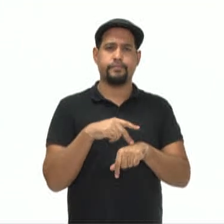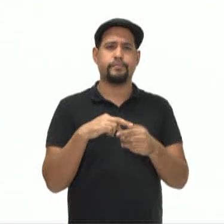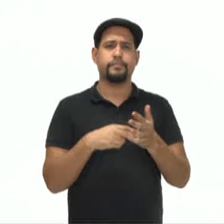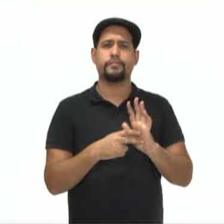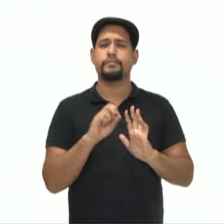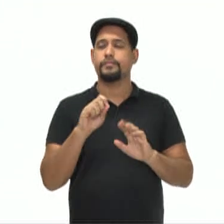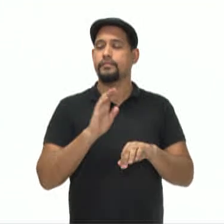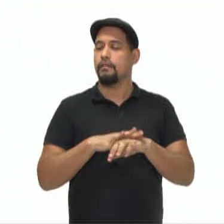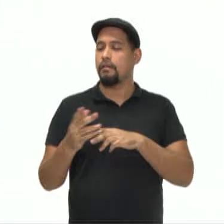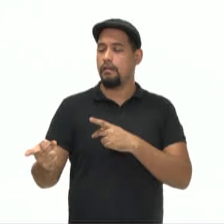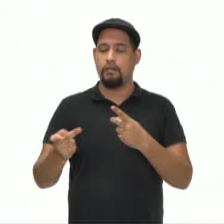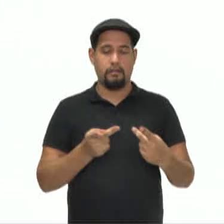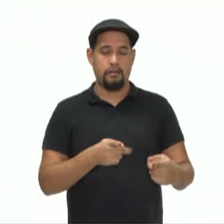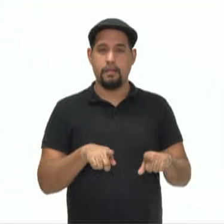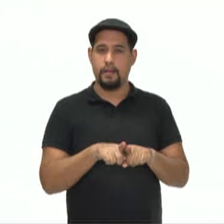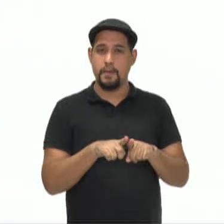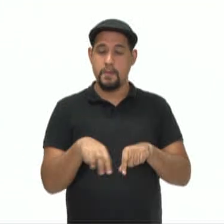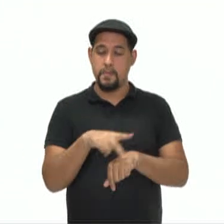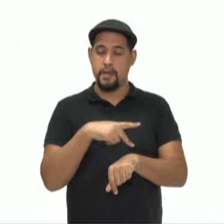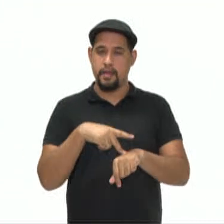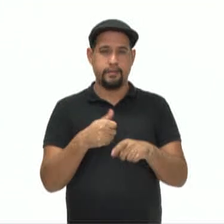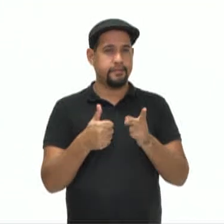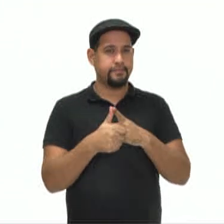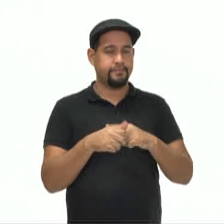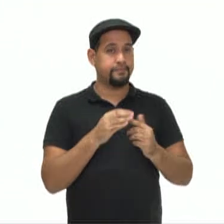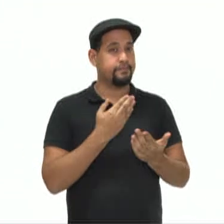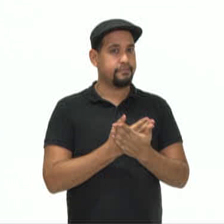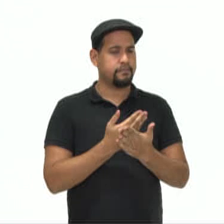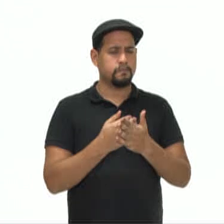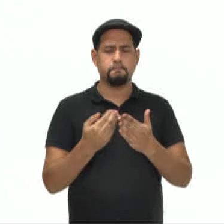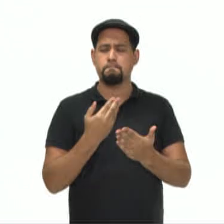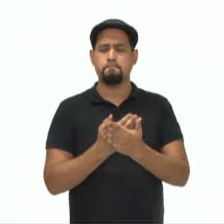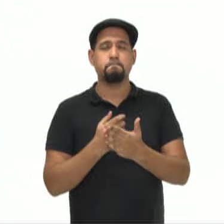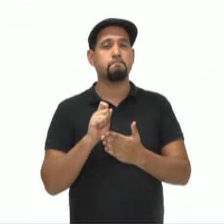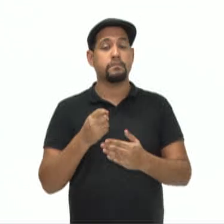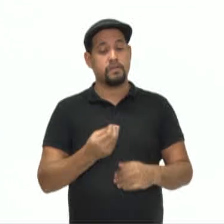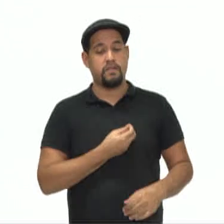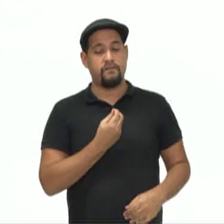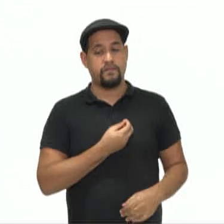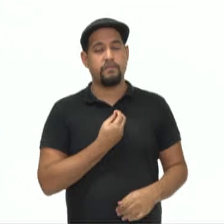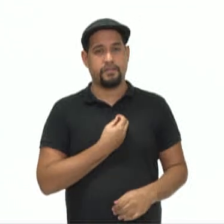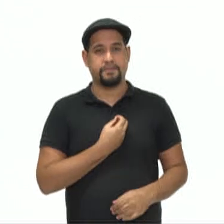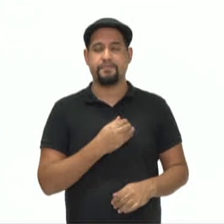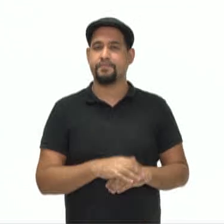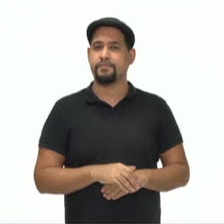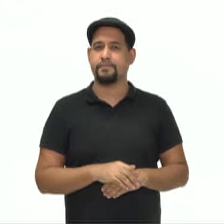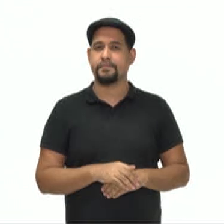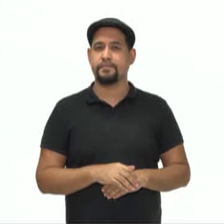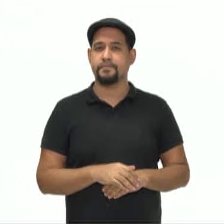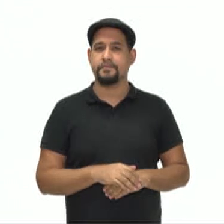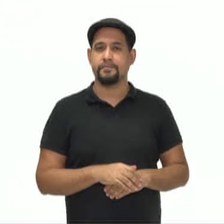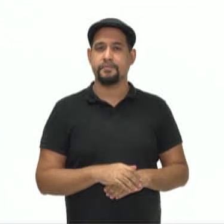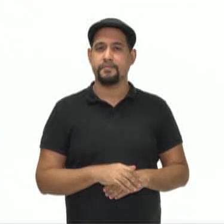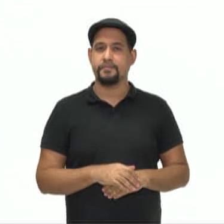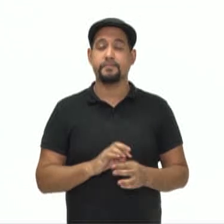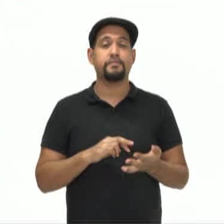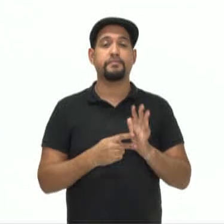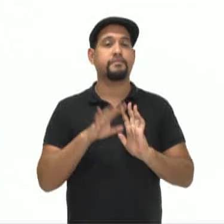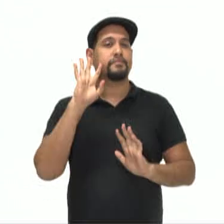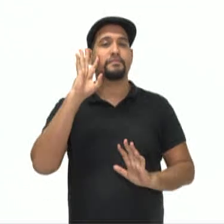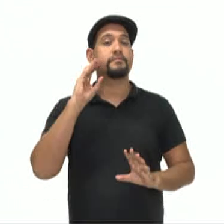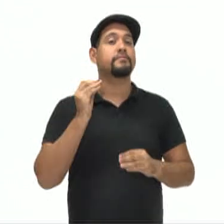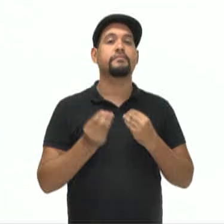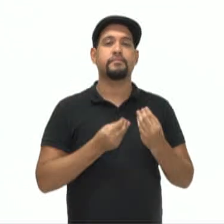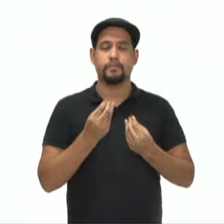era recebido no país do primeiro estudante, para estudar e morar lá. Isso